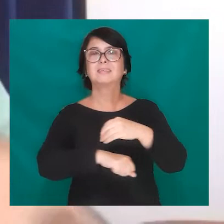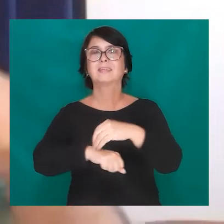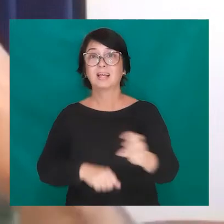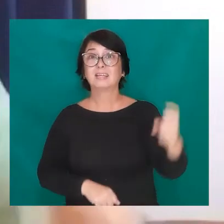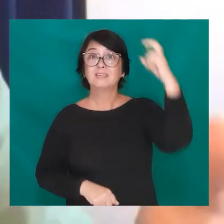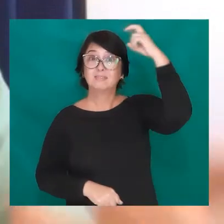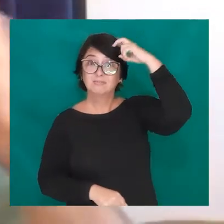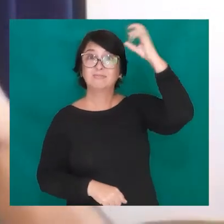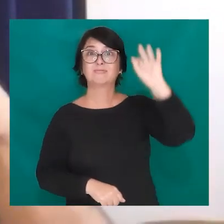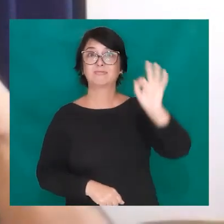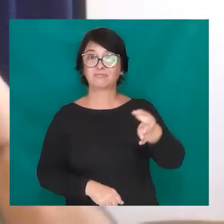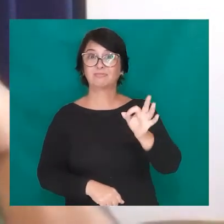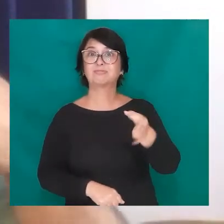mas